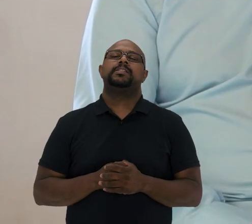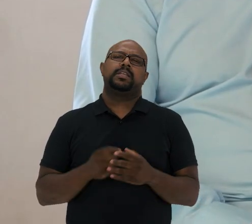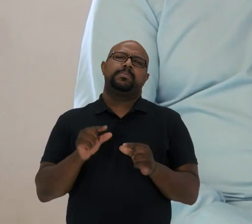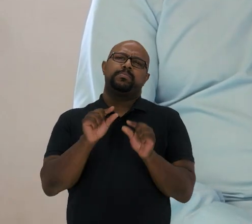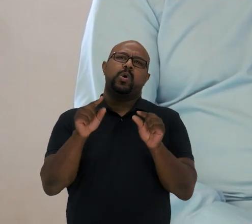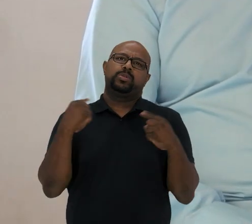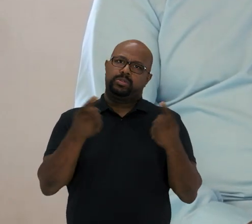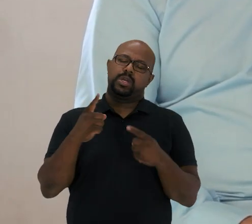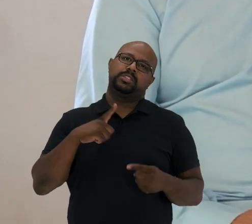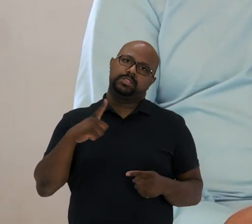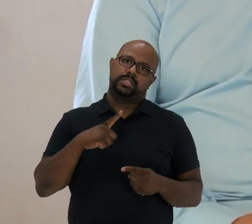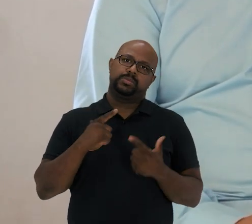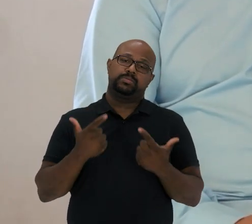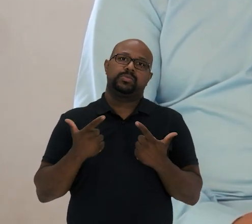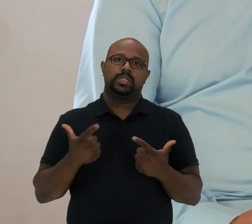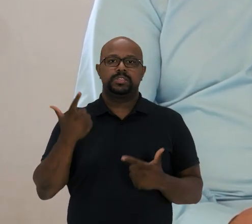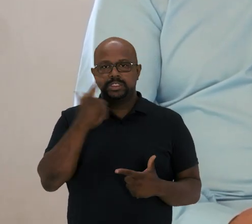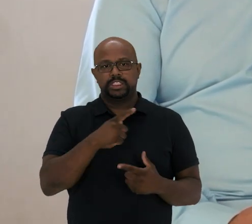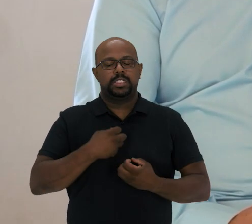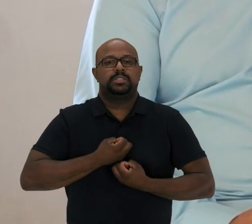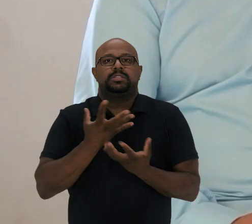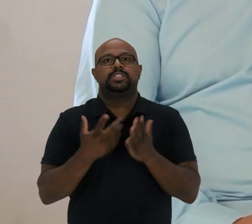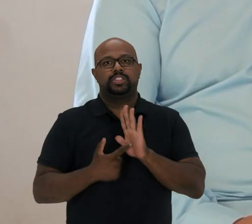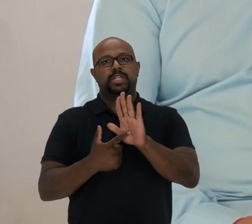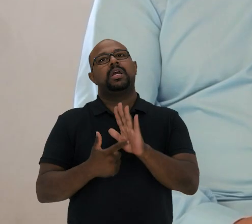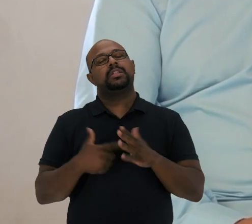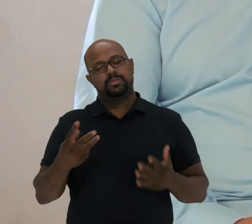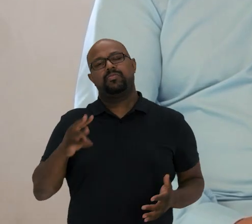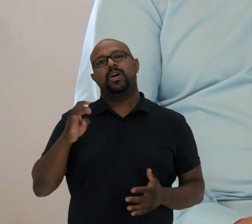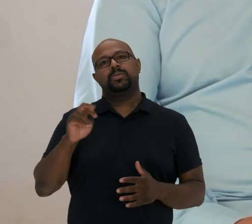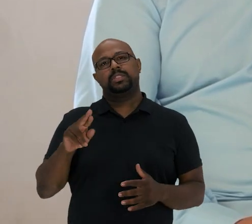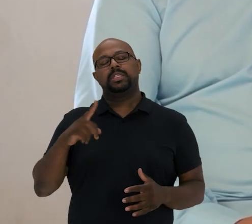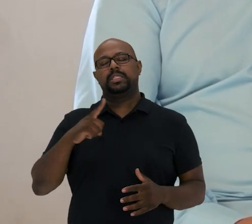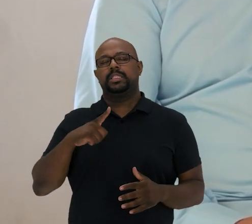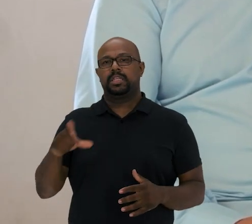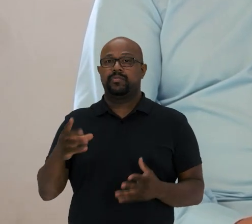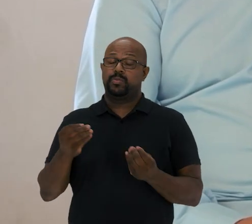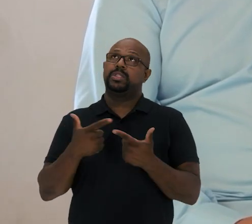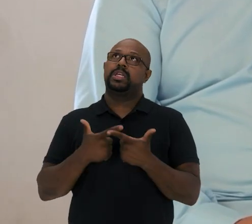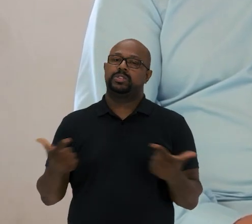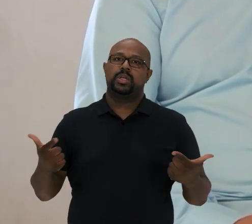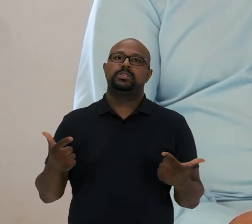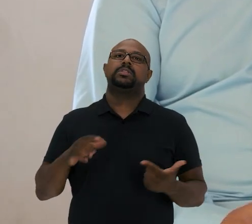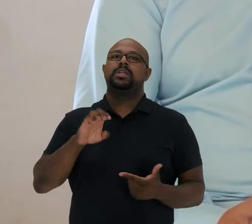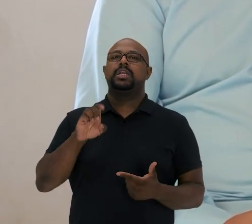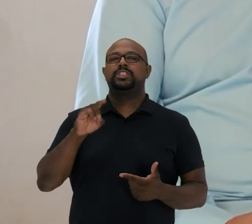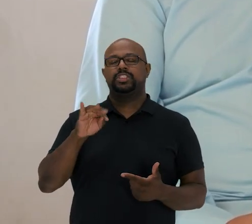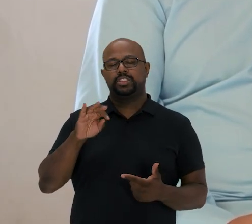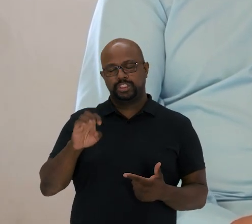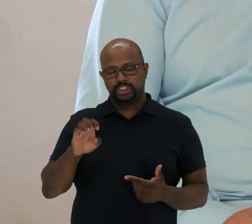que poucos de nós temos, às vezes, condições de externar. Né? Então, o Walter teve muita sorte com